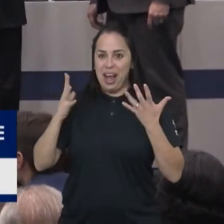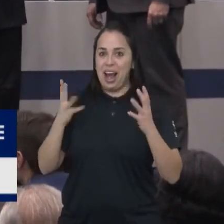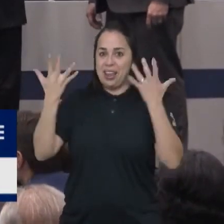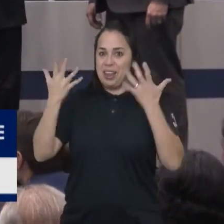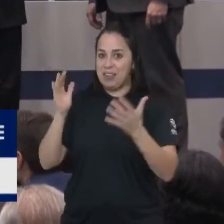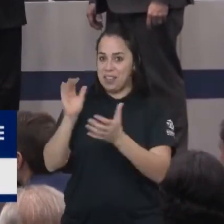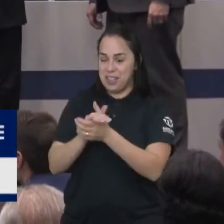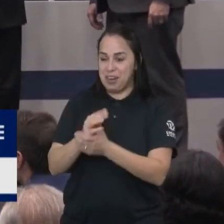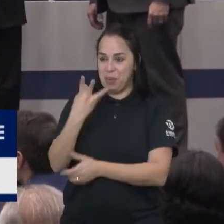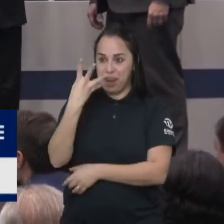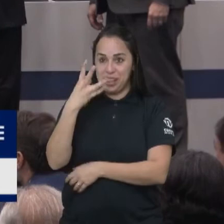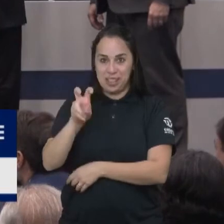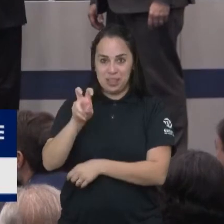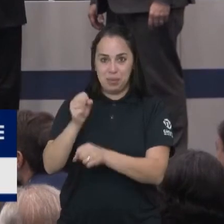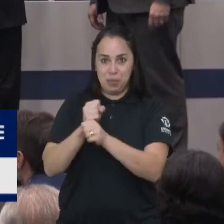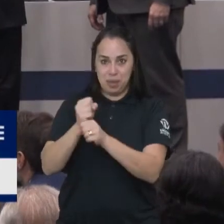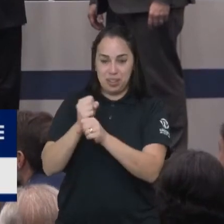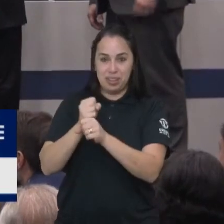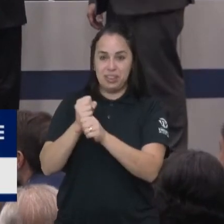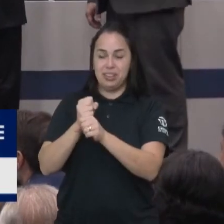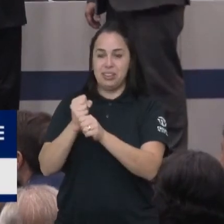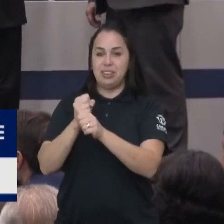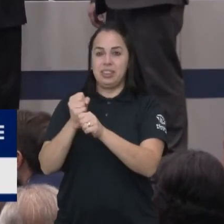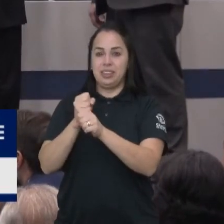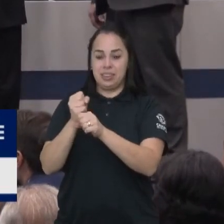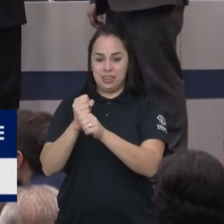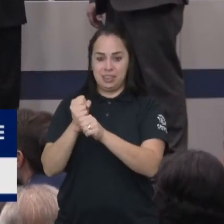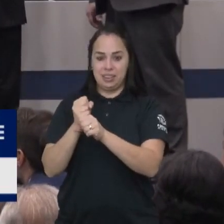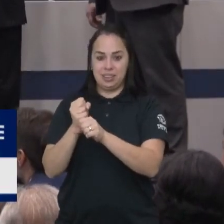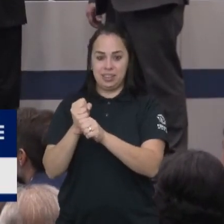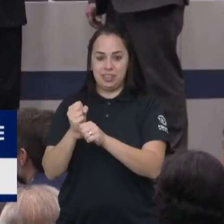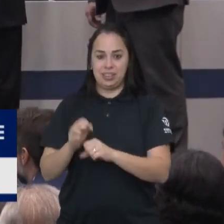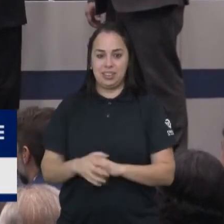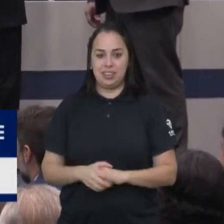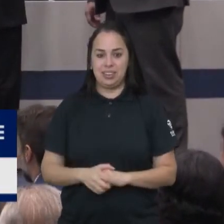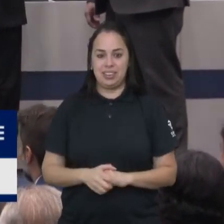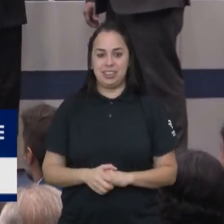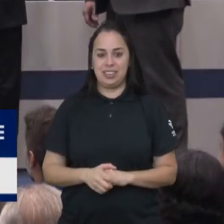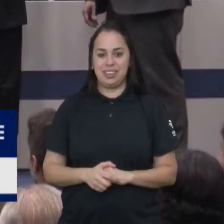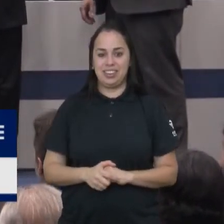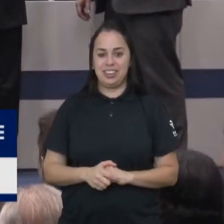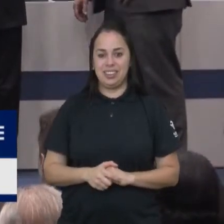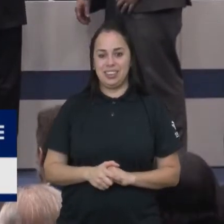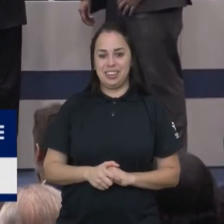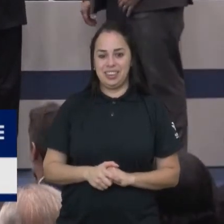45 anos. E você não quis falar mesmo, né, Simão?